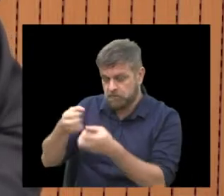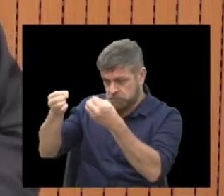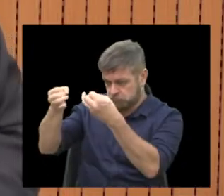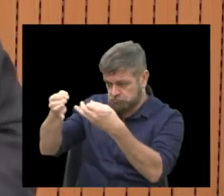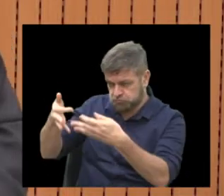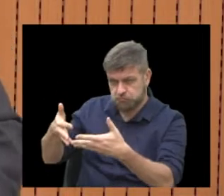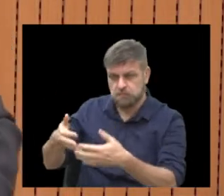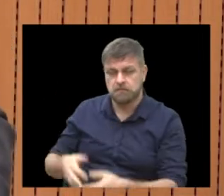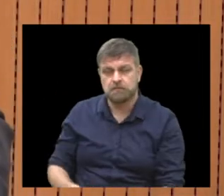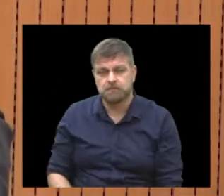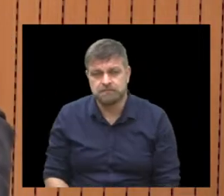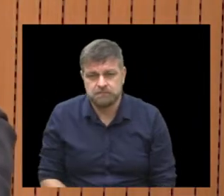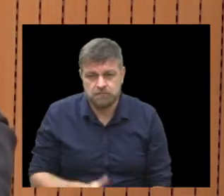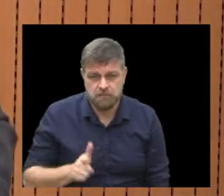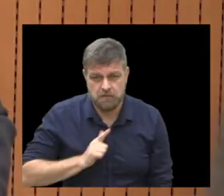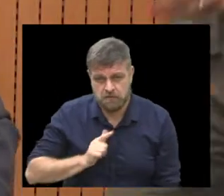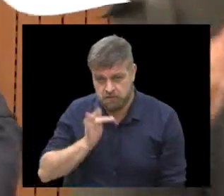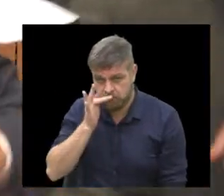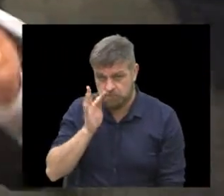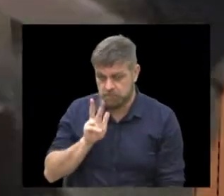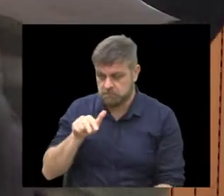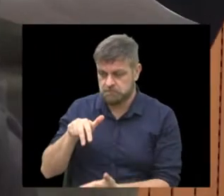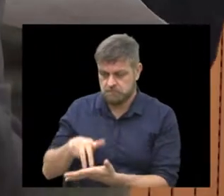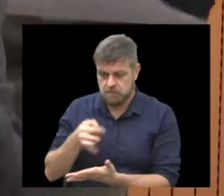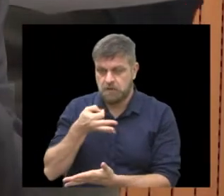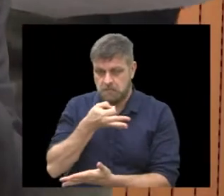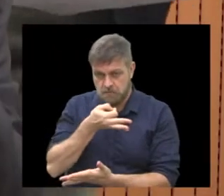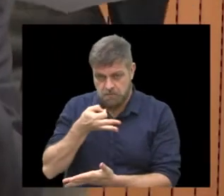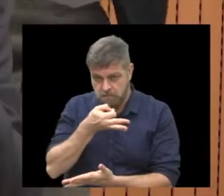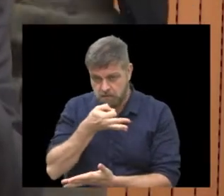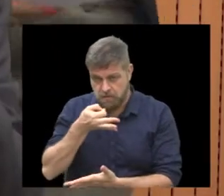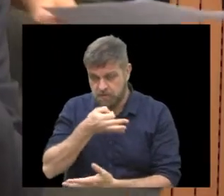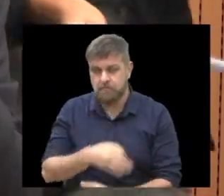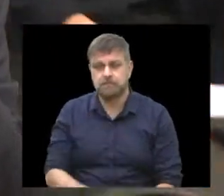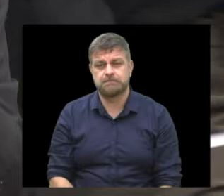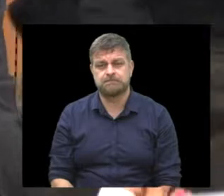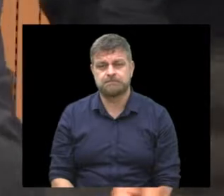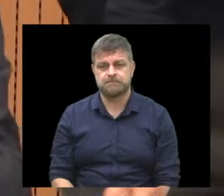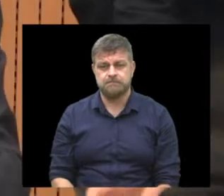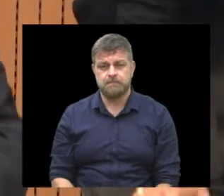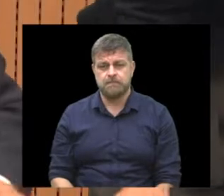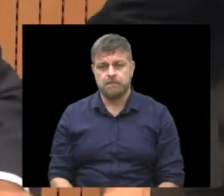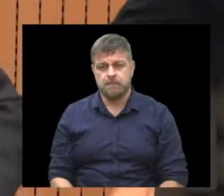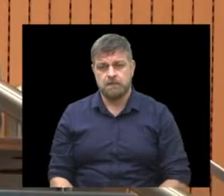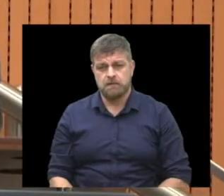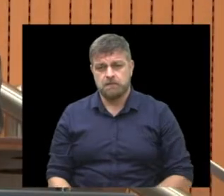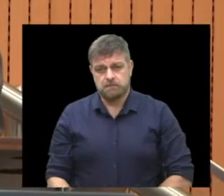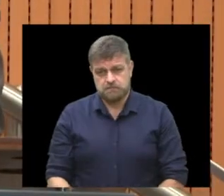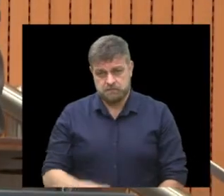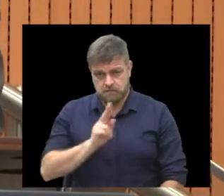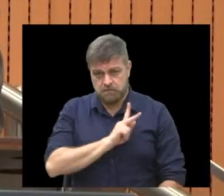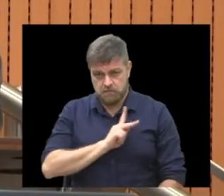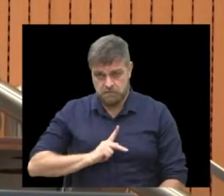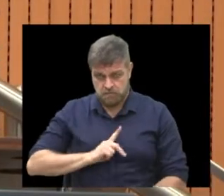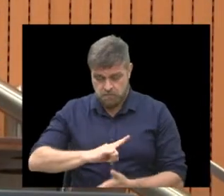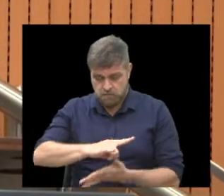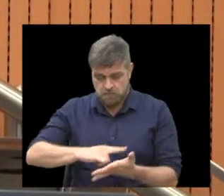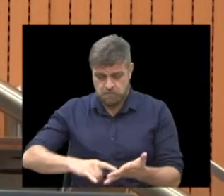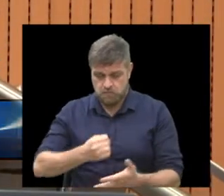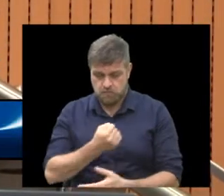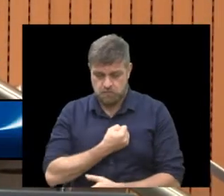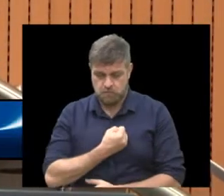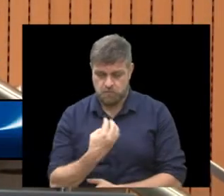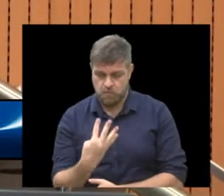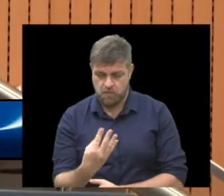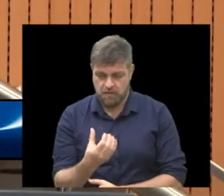Vereador Antônio Flores, Vossa Excelência está com a palavra para exarar os pareceres. Pois não, senhor presidente, moção de número